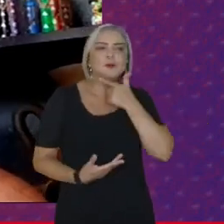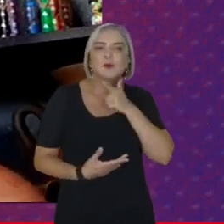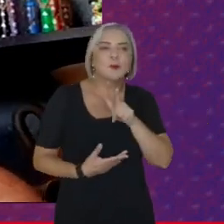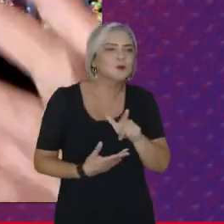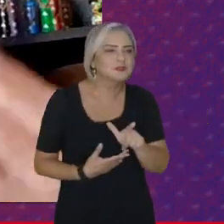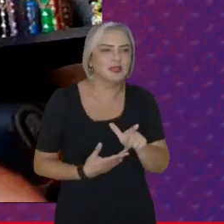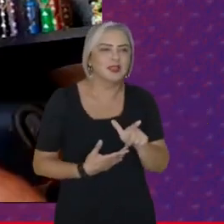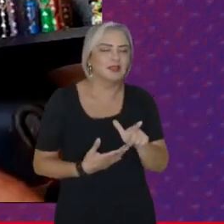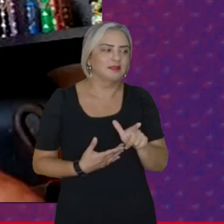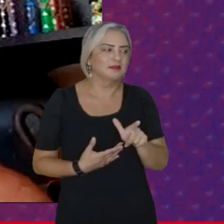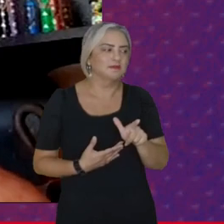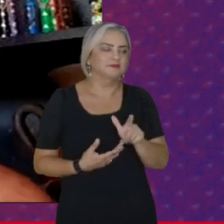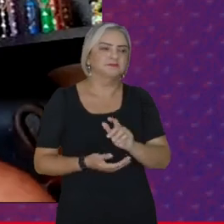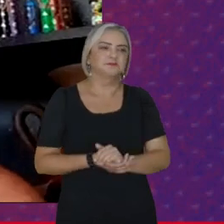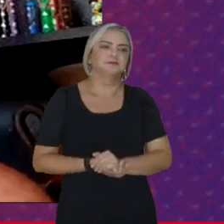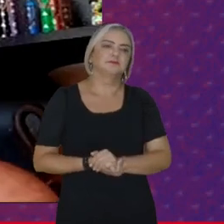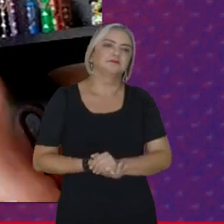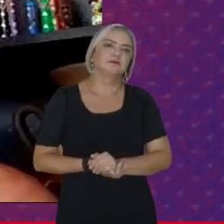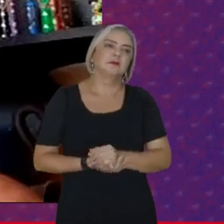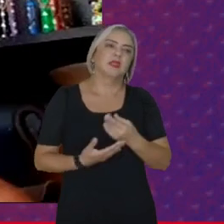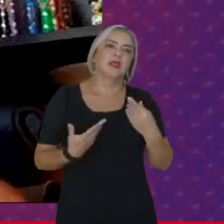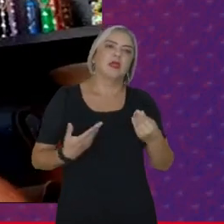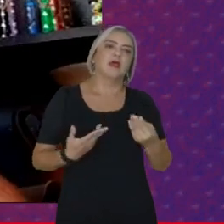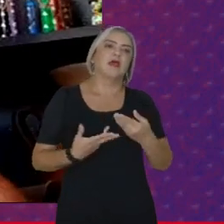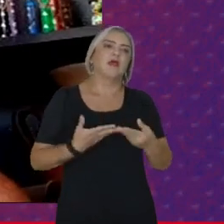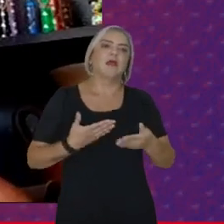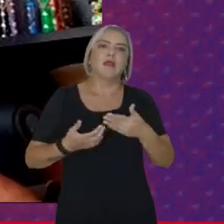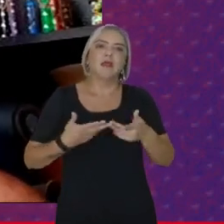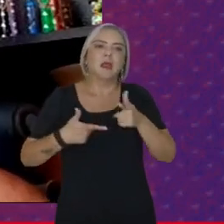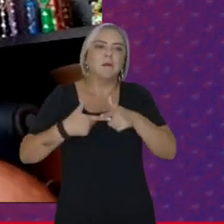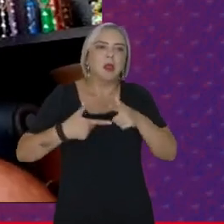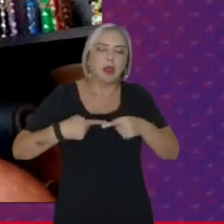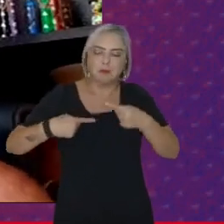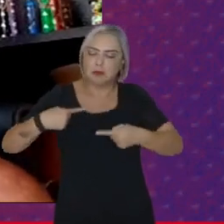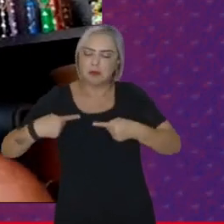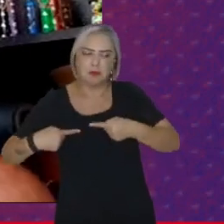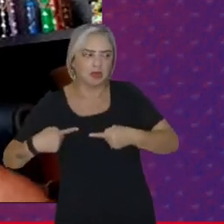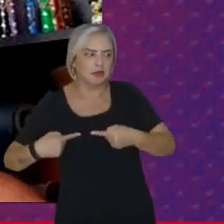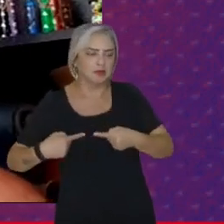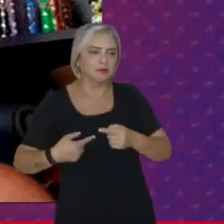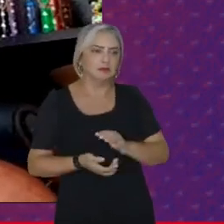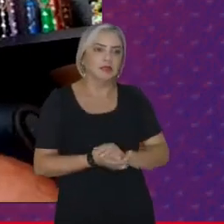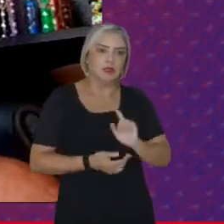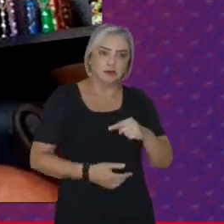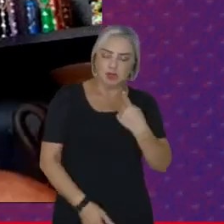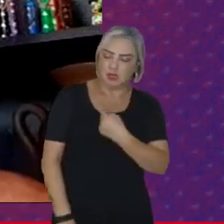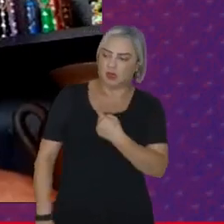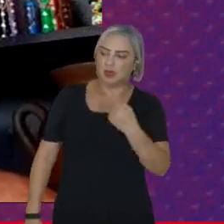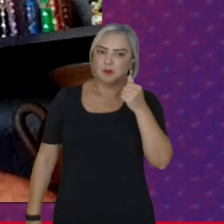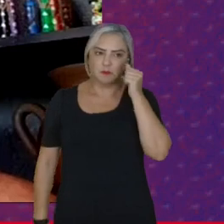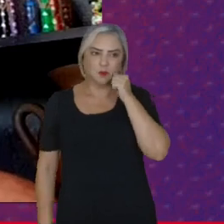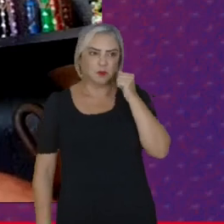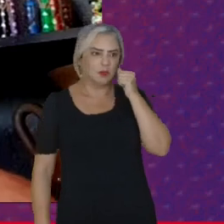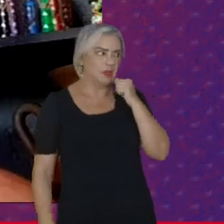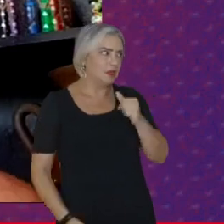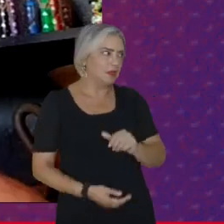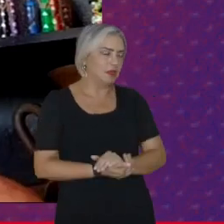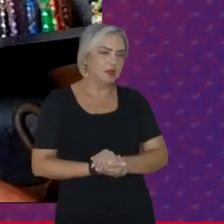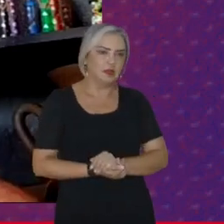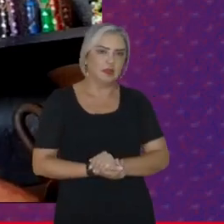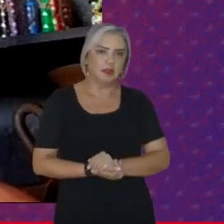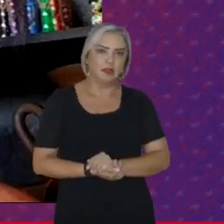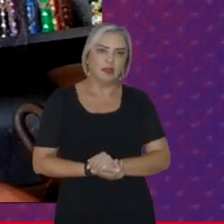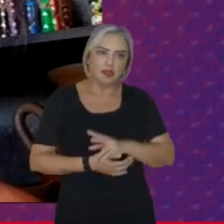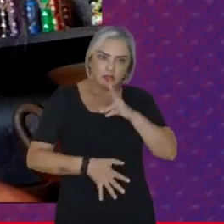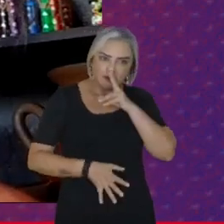conseguem muitas vezes se segurar diante de qualquer crise política. Então, para nós mulheres, sempre nos restou a